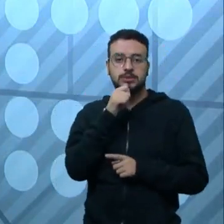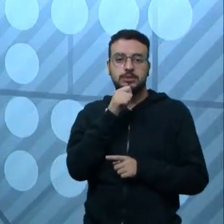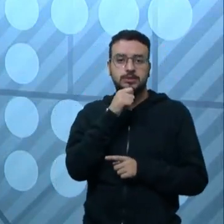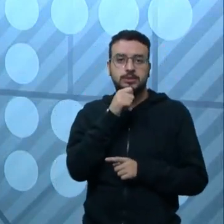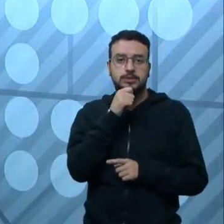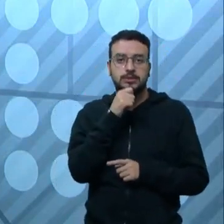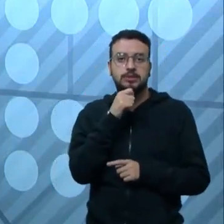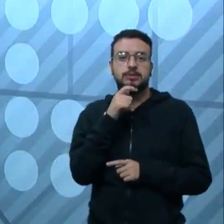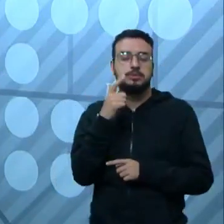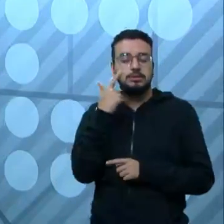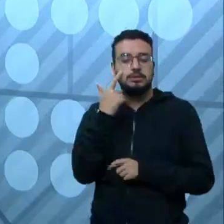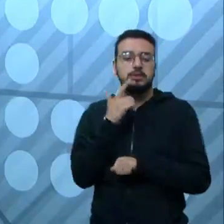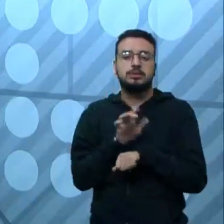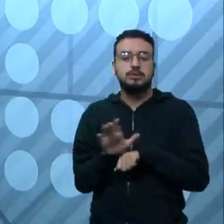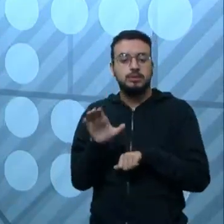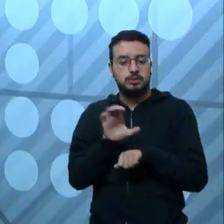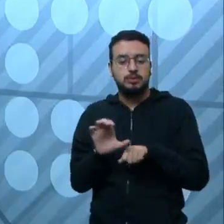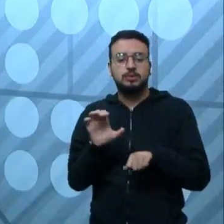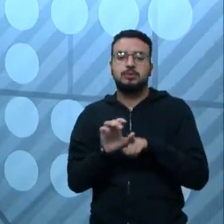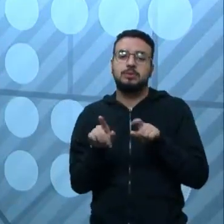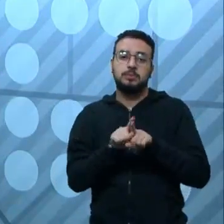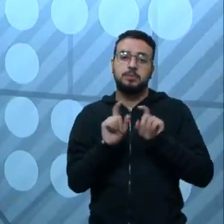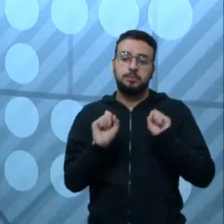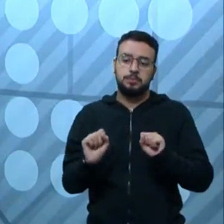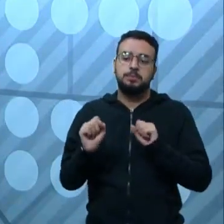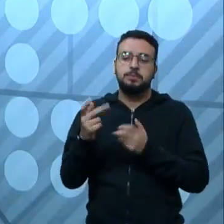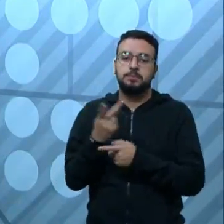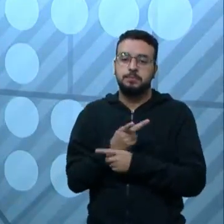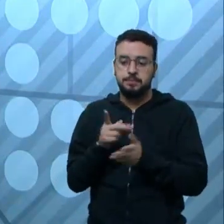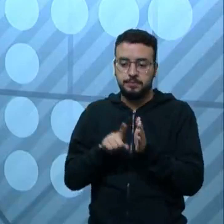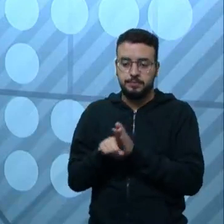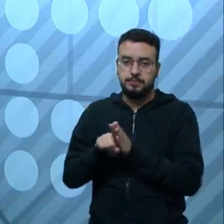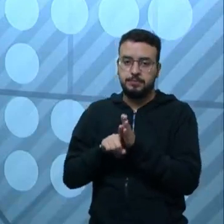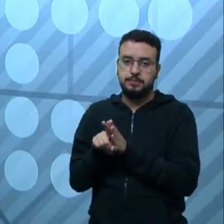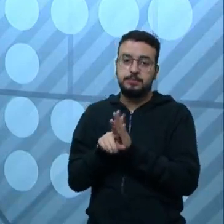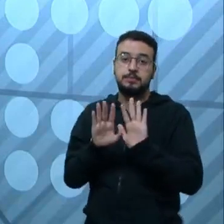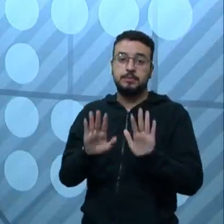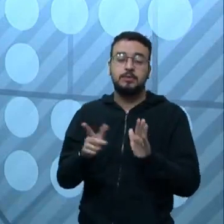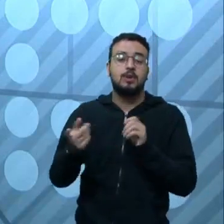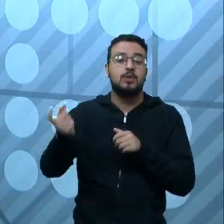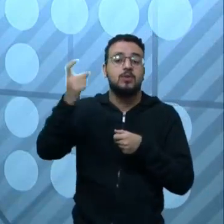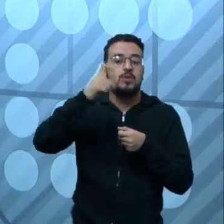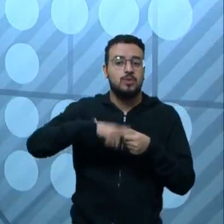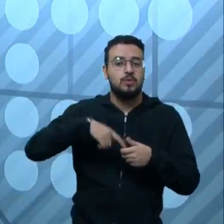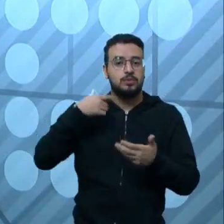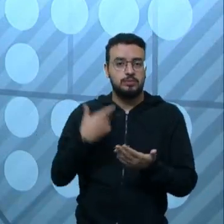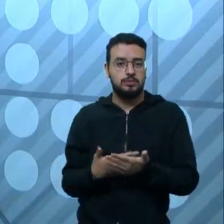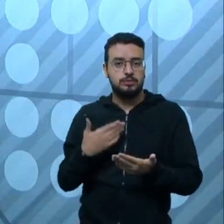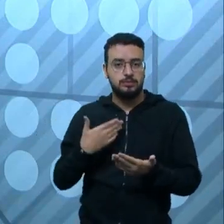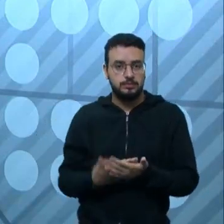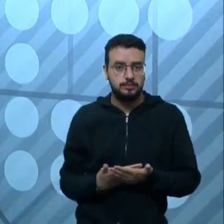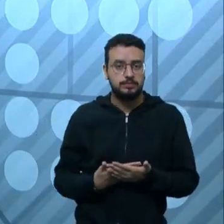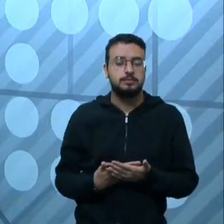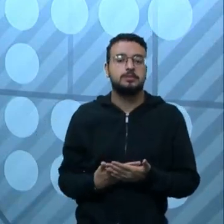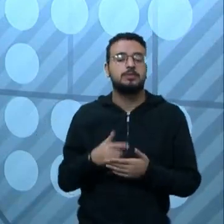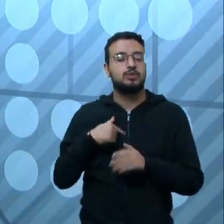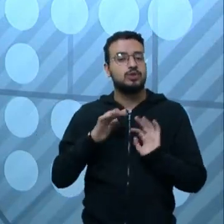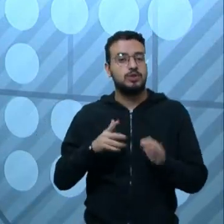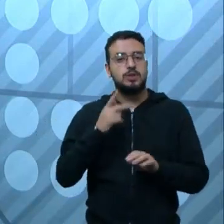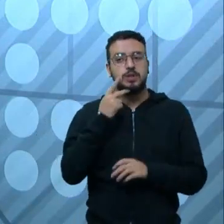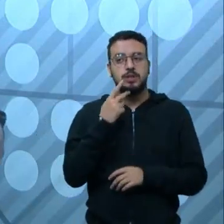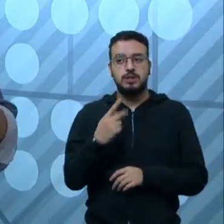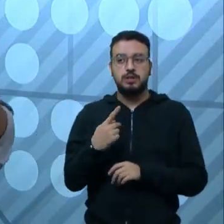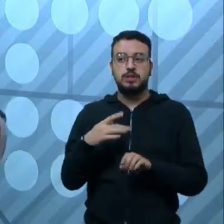passar ainda pelo curso e também podem pesquisar. Bom, voltando para essa aula, eu já falei para vocês, então, das